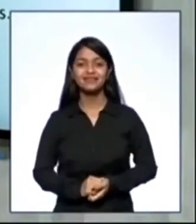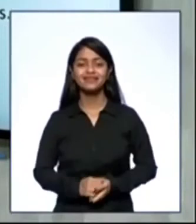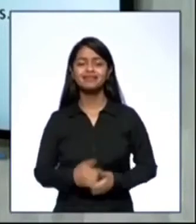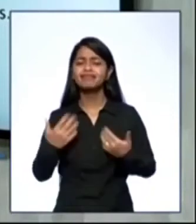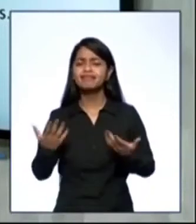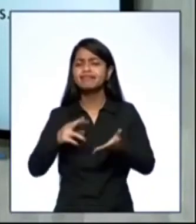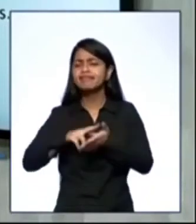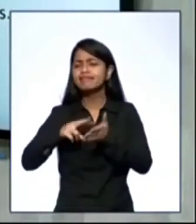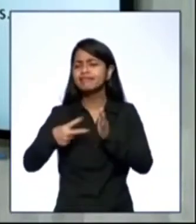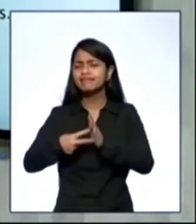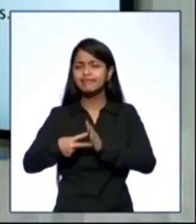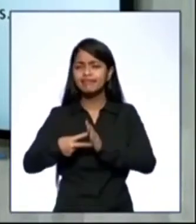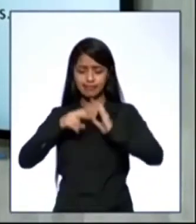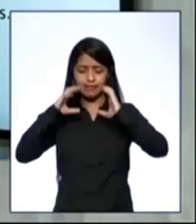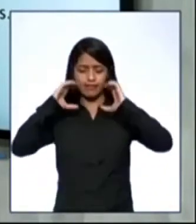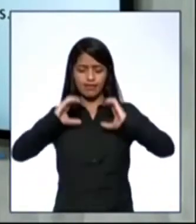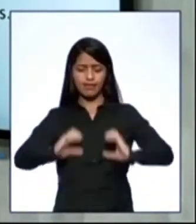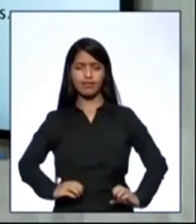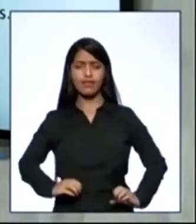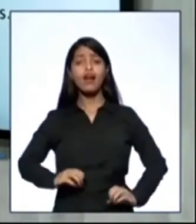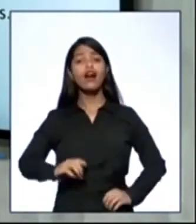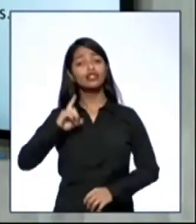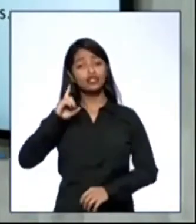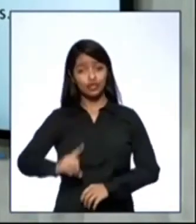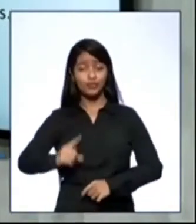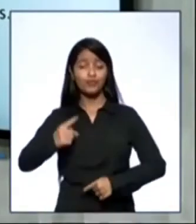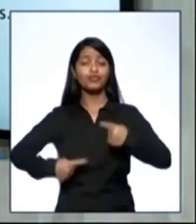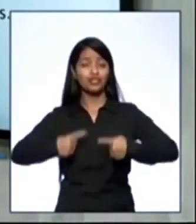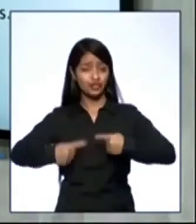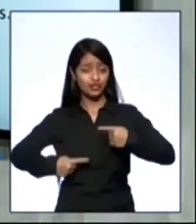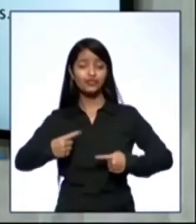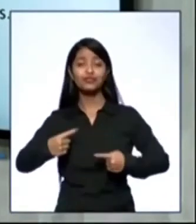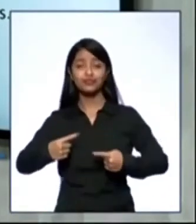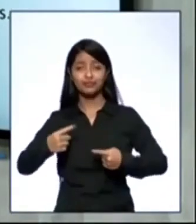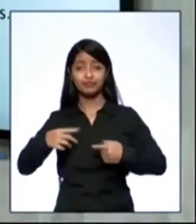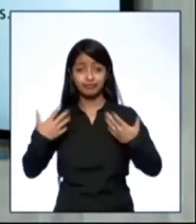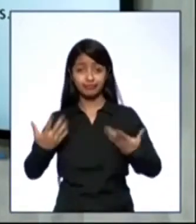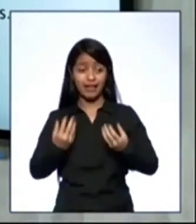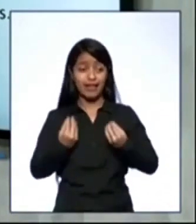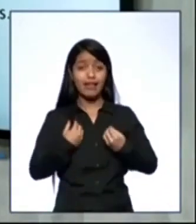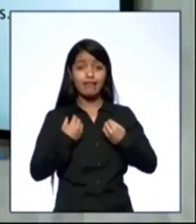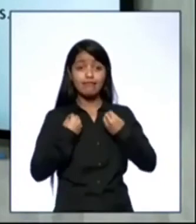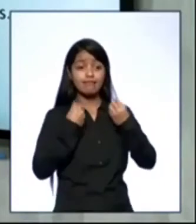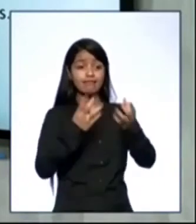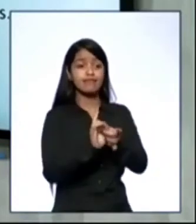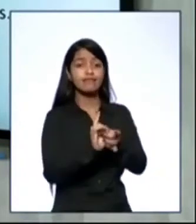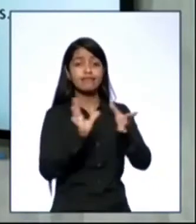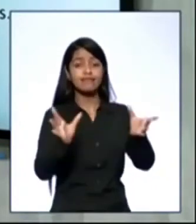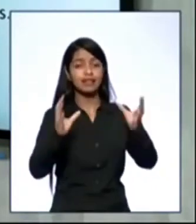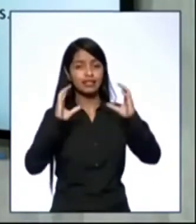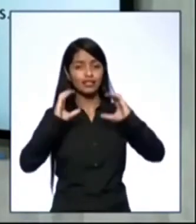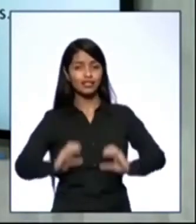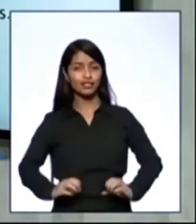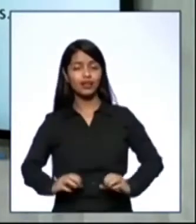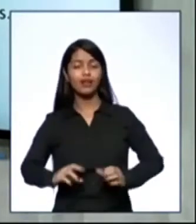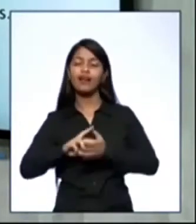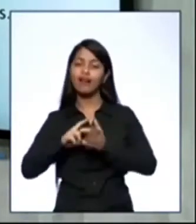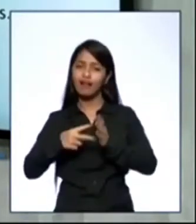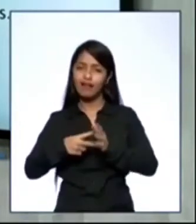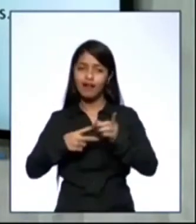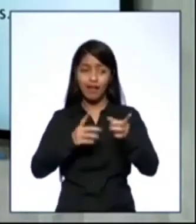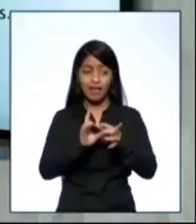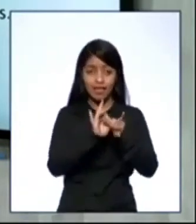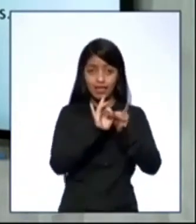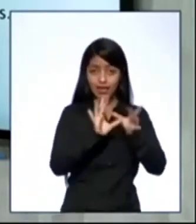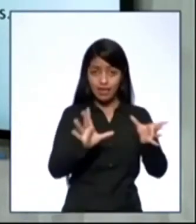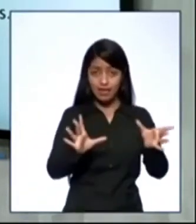Dar cidadania... Cidadania é direito político, tudo bem? Cidadania é direito político. Então, dar cidadania, dar direito político a quem é